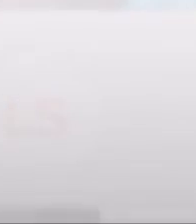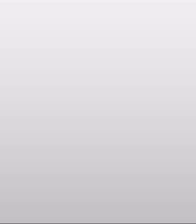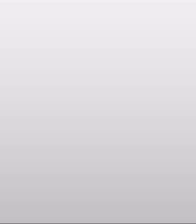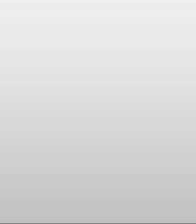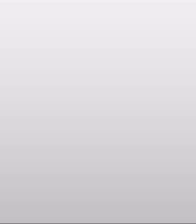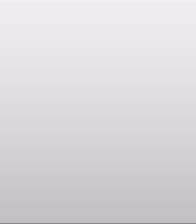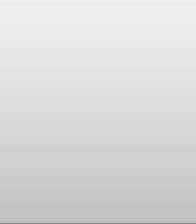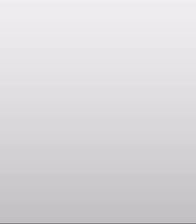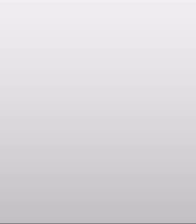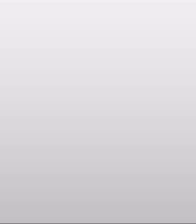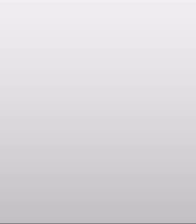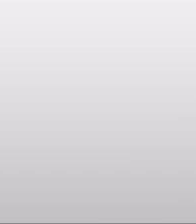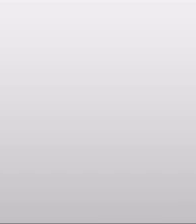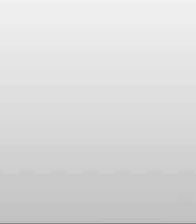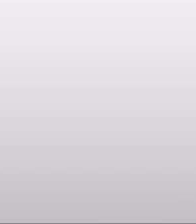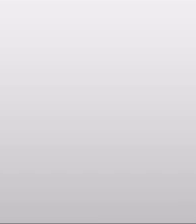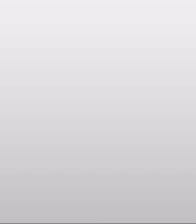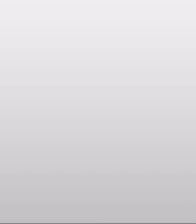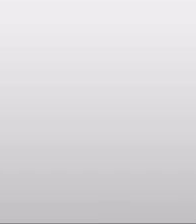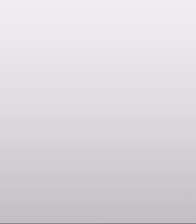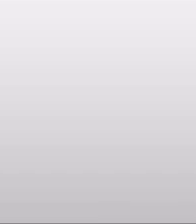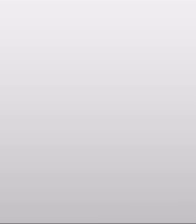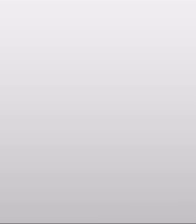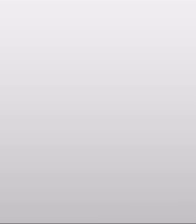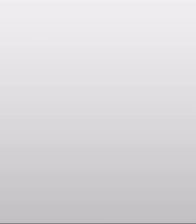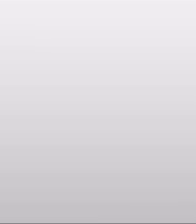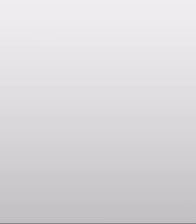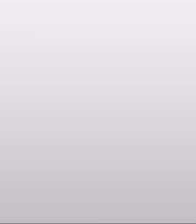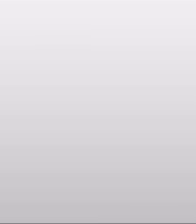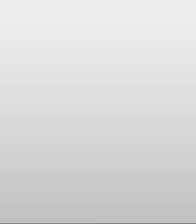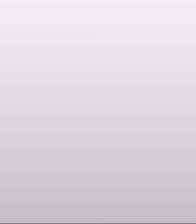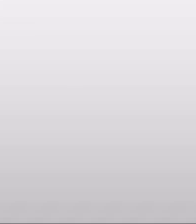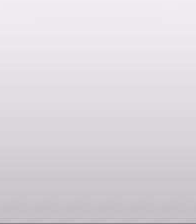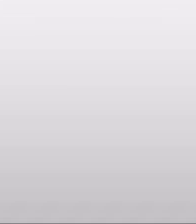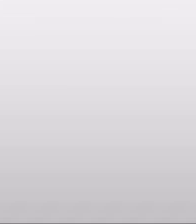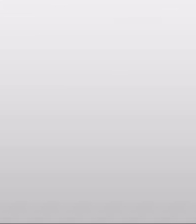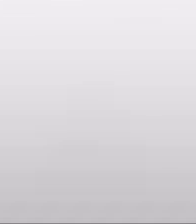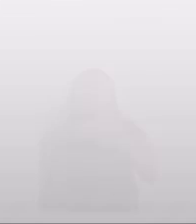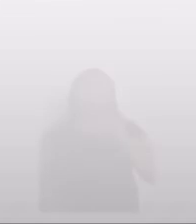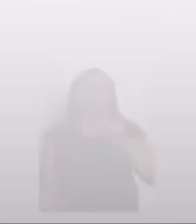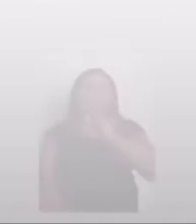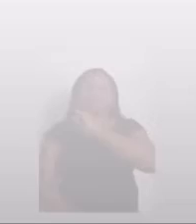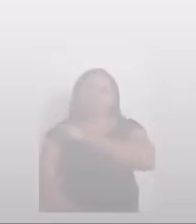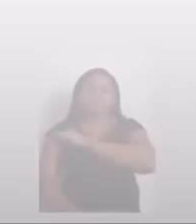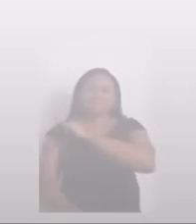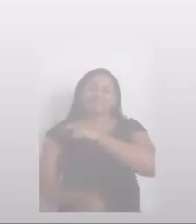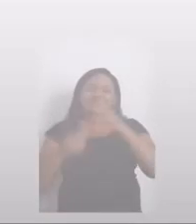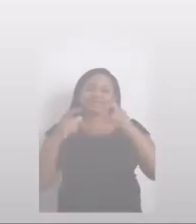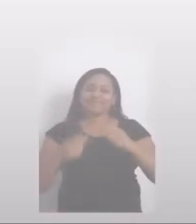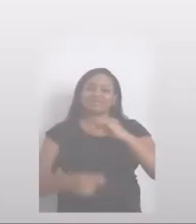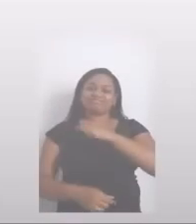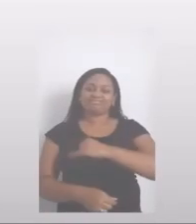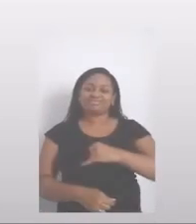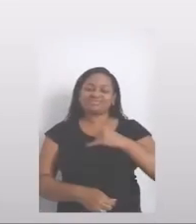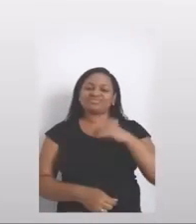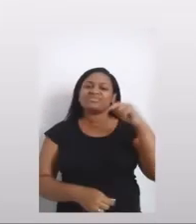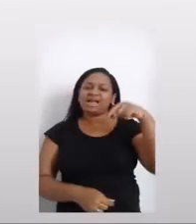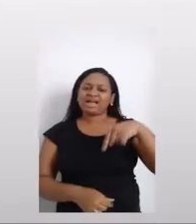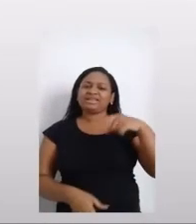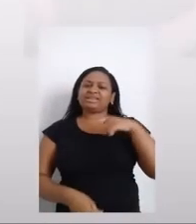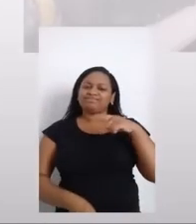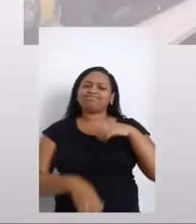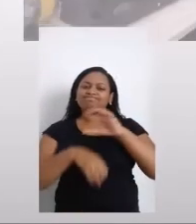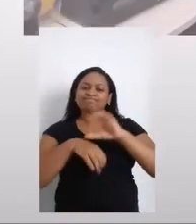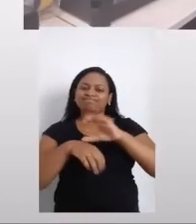Bem-vindo ao Instituto Federal do Rio de Janeiro, Campus São João de Meriti. Aqui você